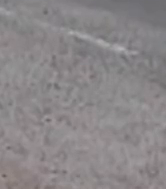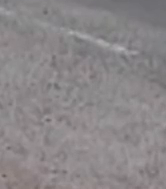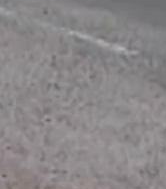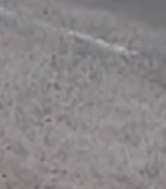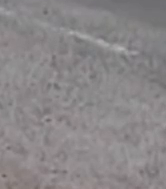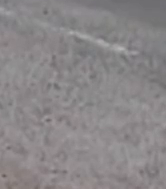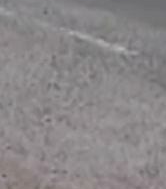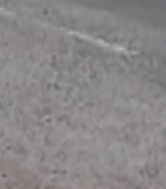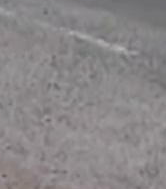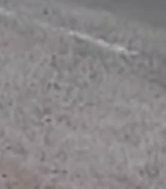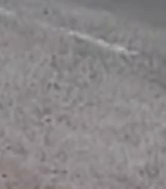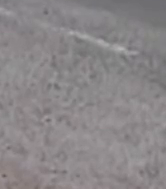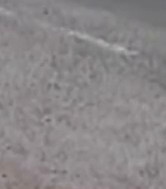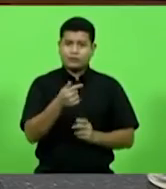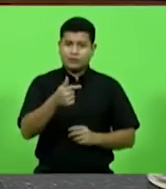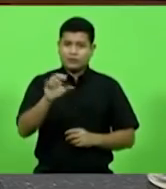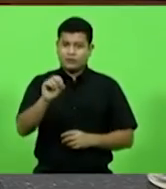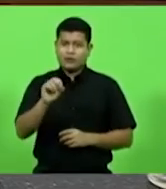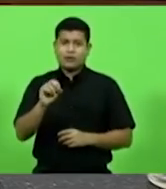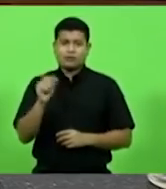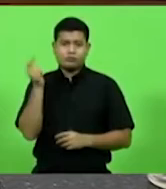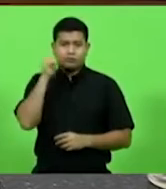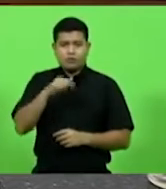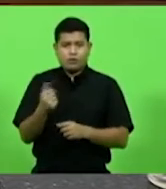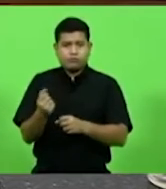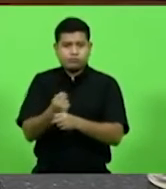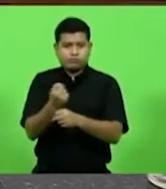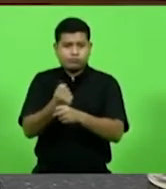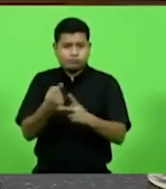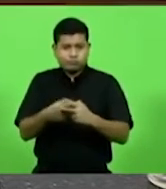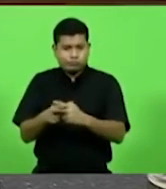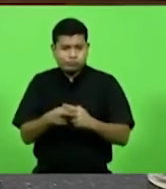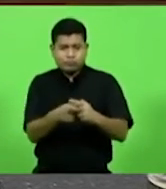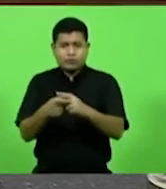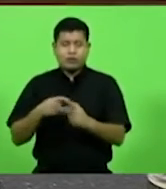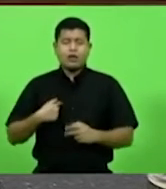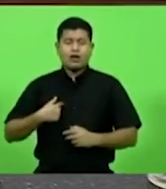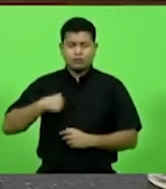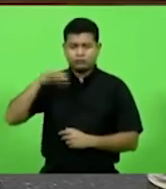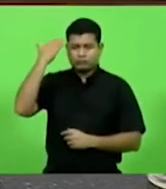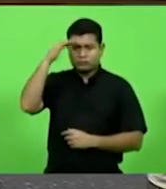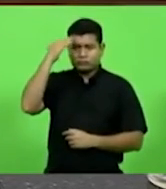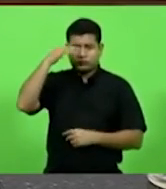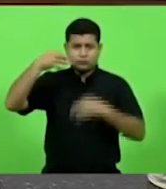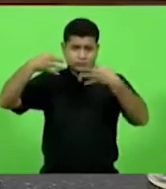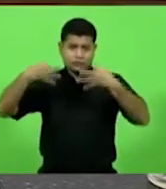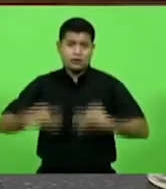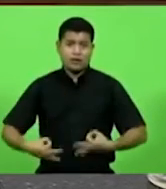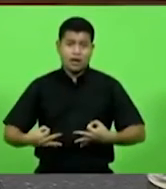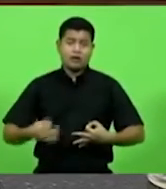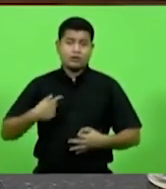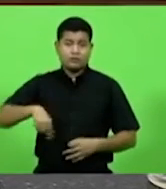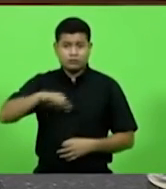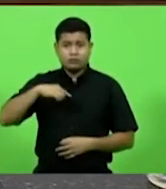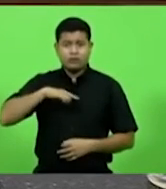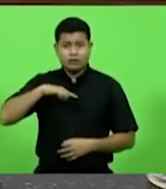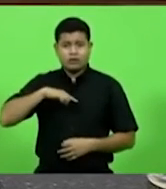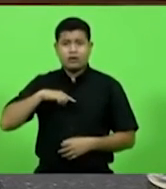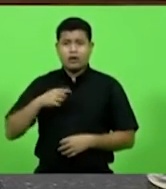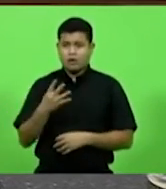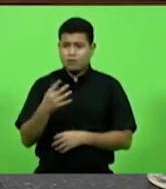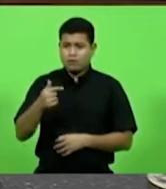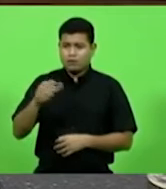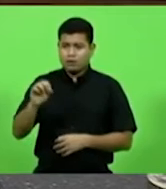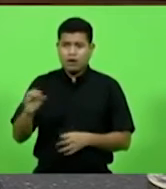para a BR-470. Eu entendo justo que nós tenhamos a 470